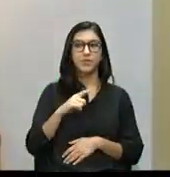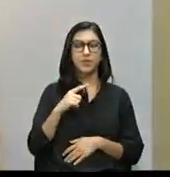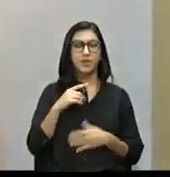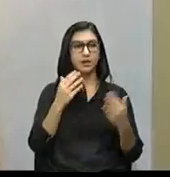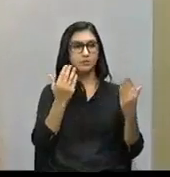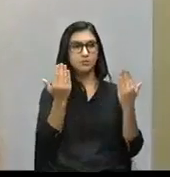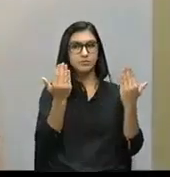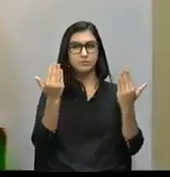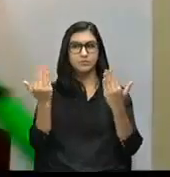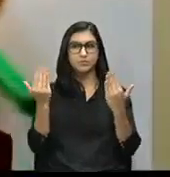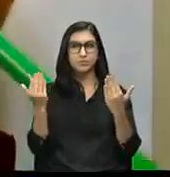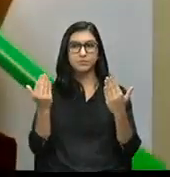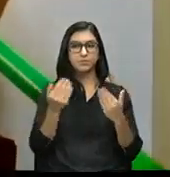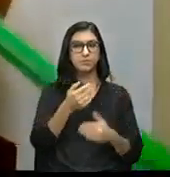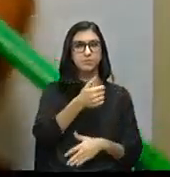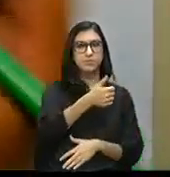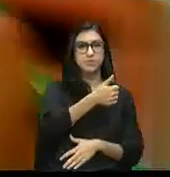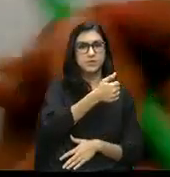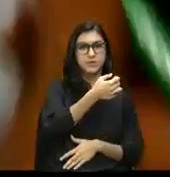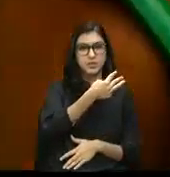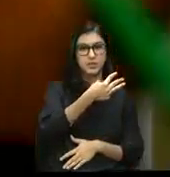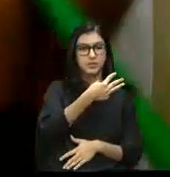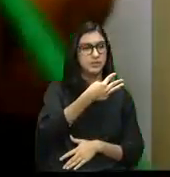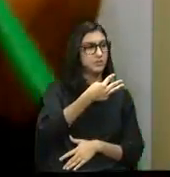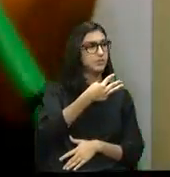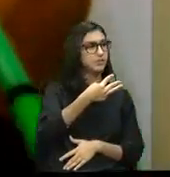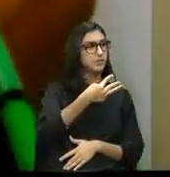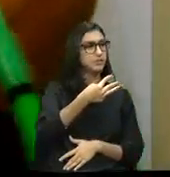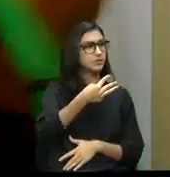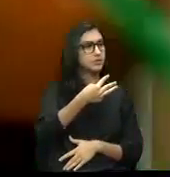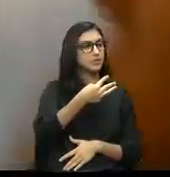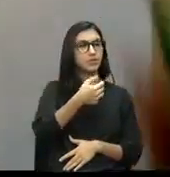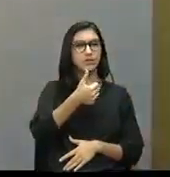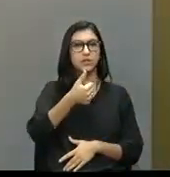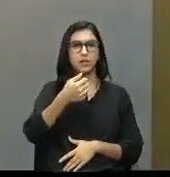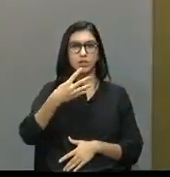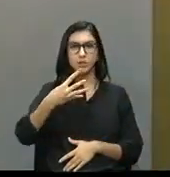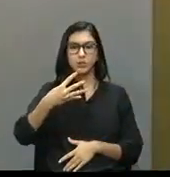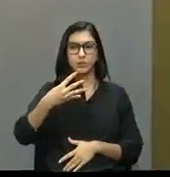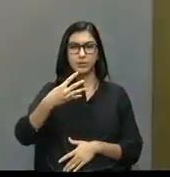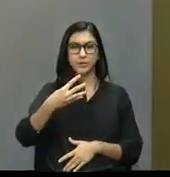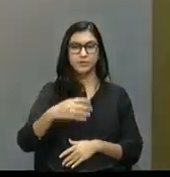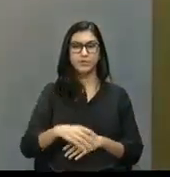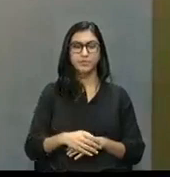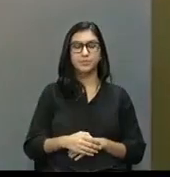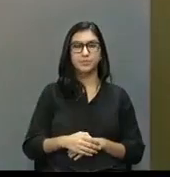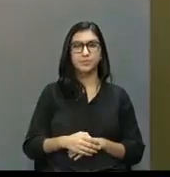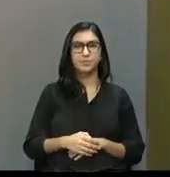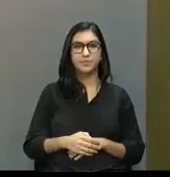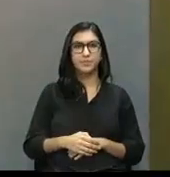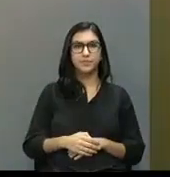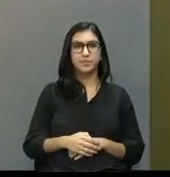associar o 13 com o 14.